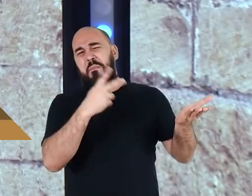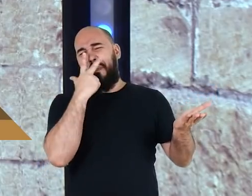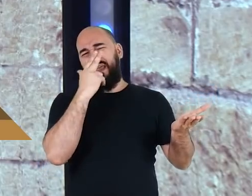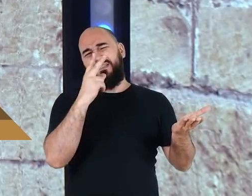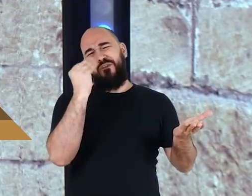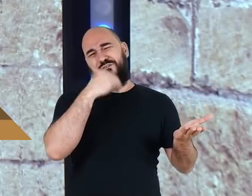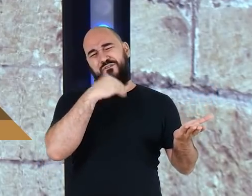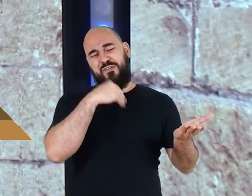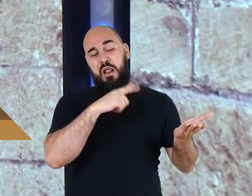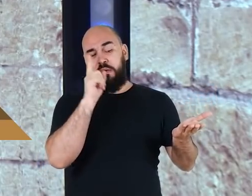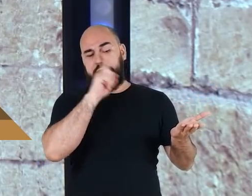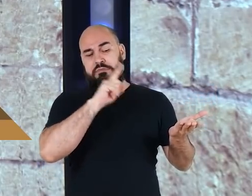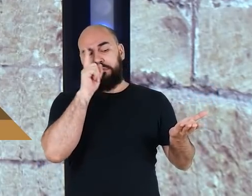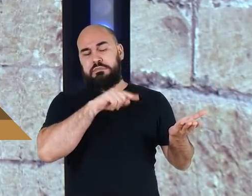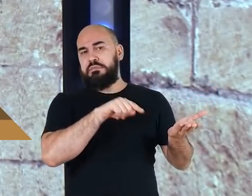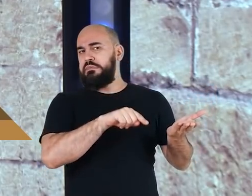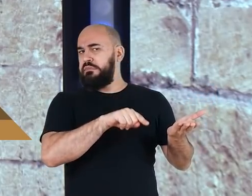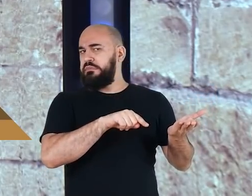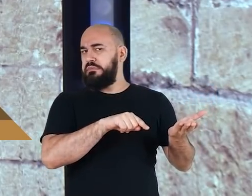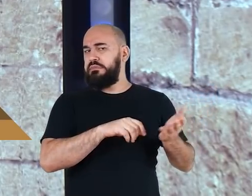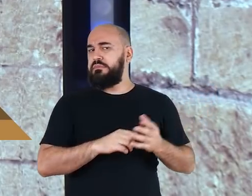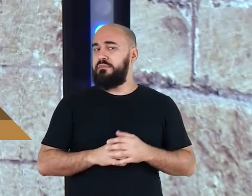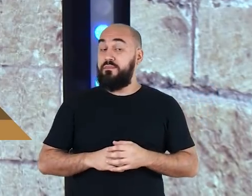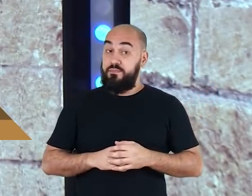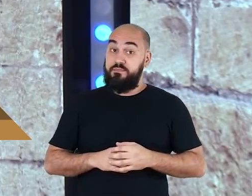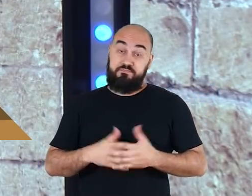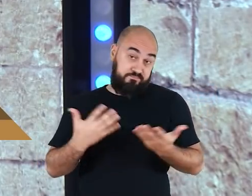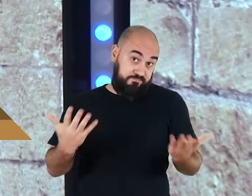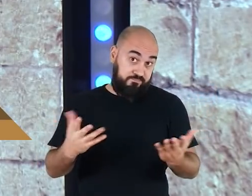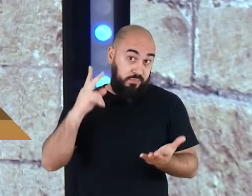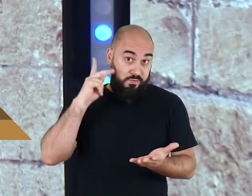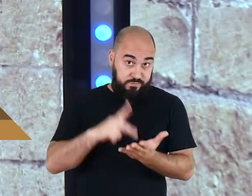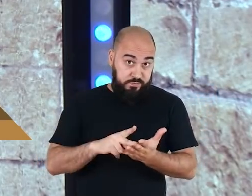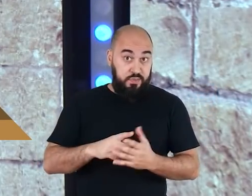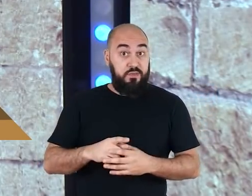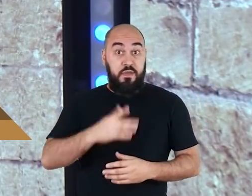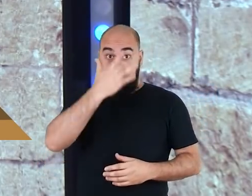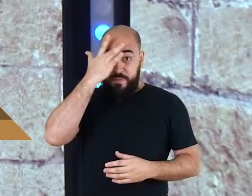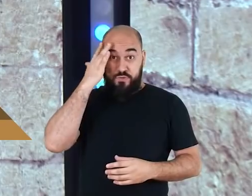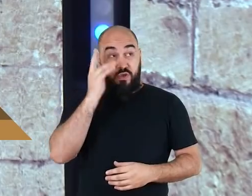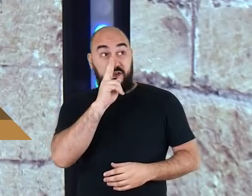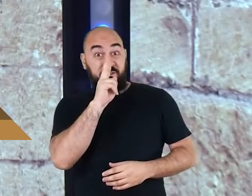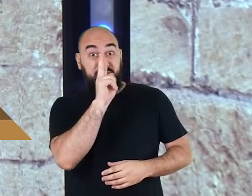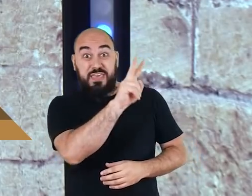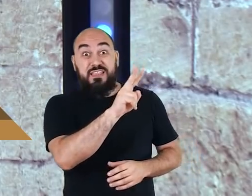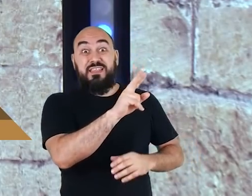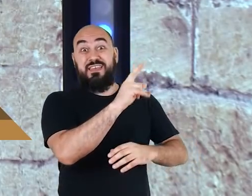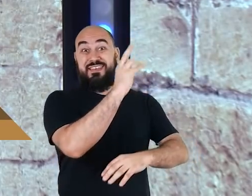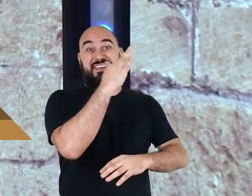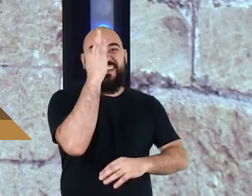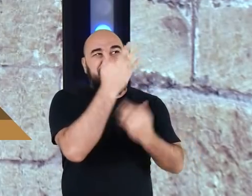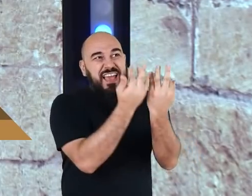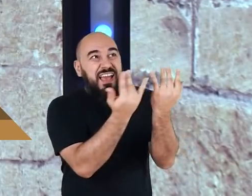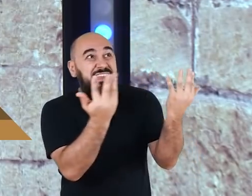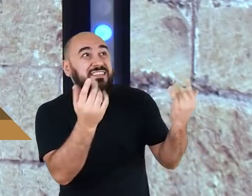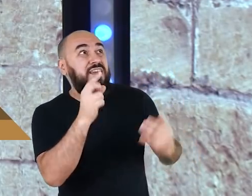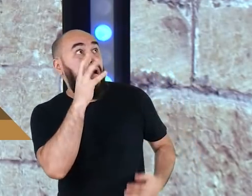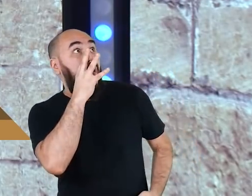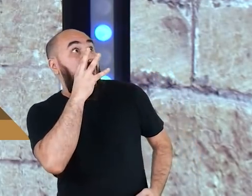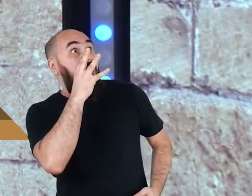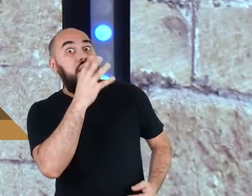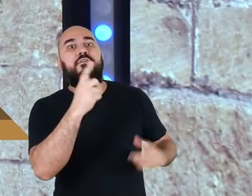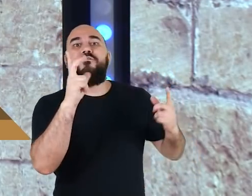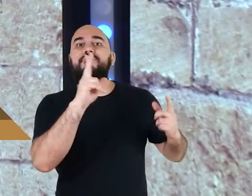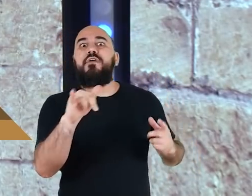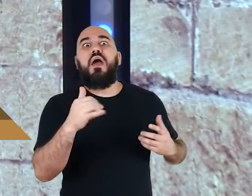estariam plantadas naquele jardim. O fato é que quem visse aquele jardim original, mesmo que hoje nós não saibamos detalhes